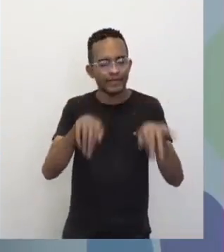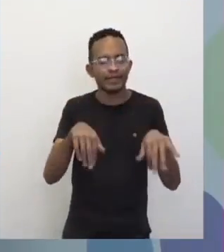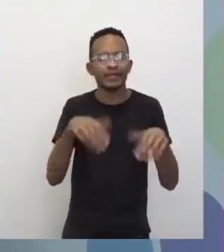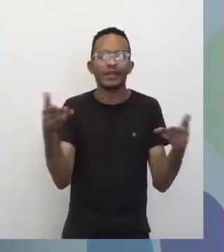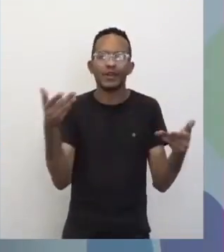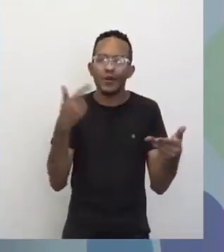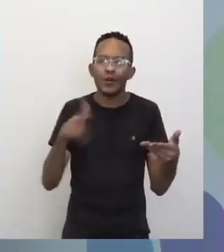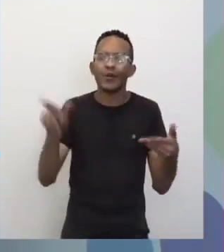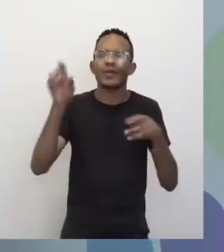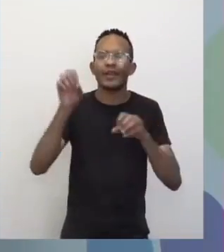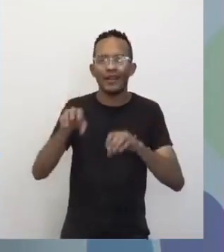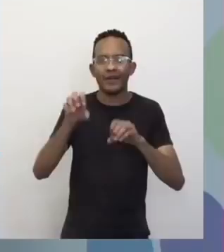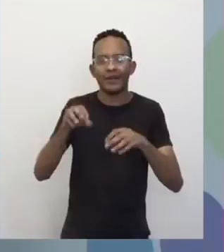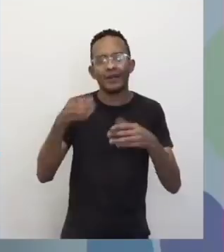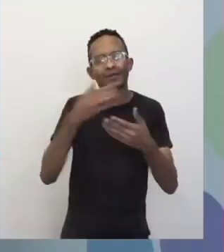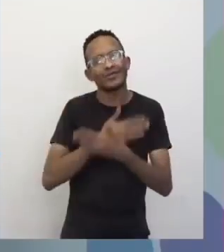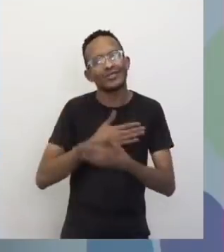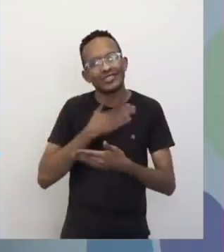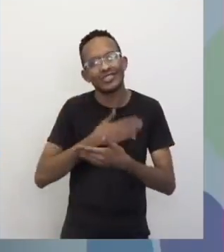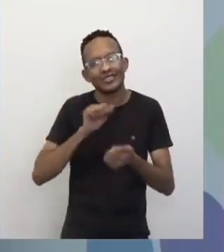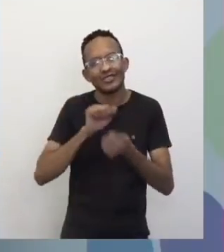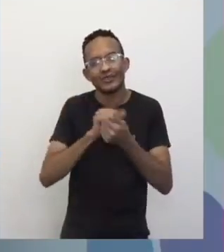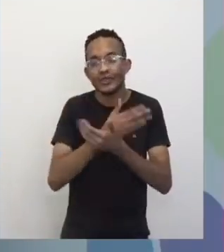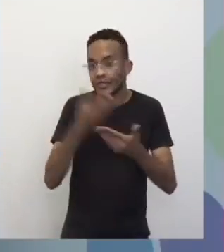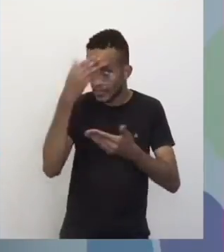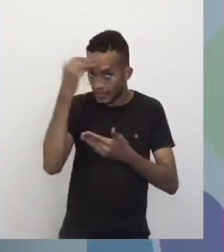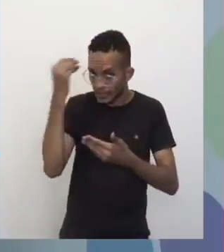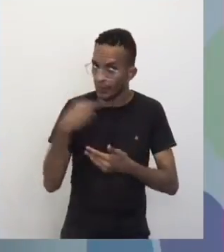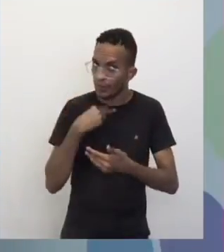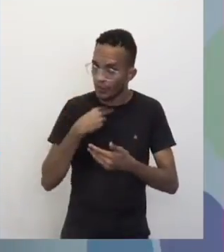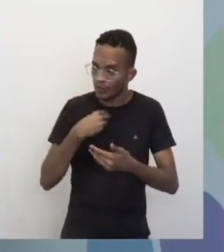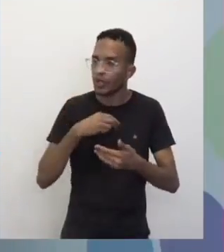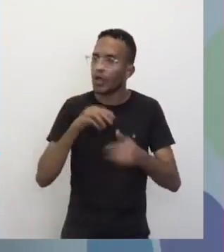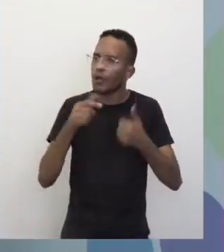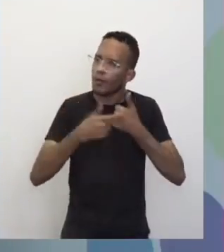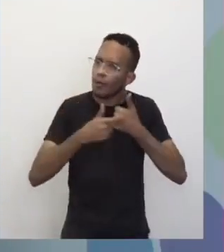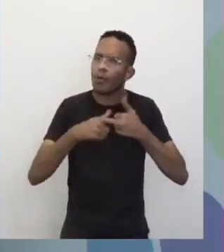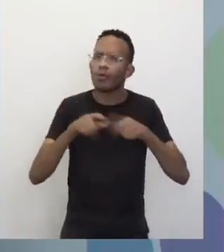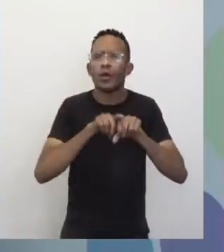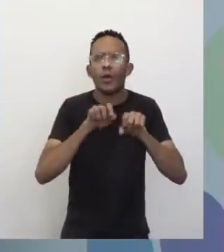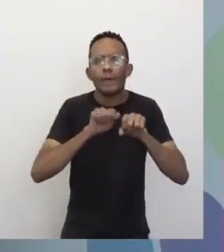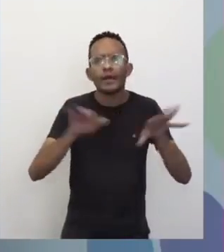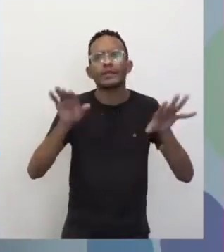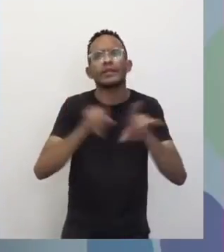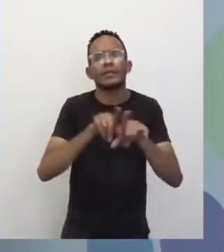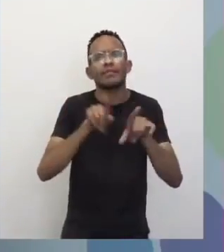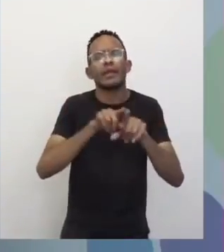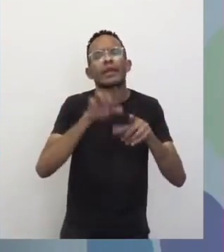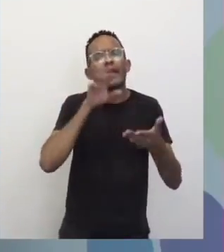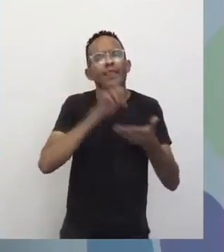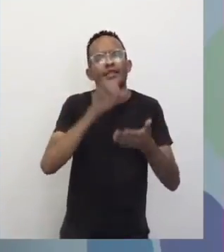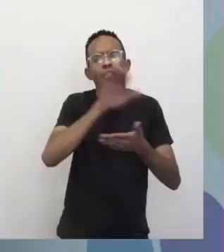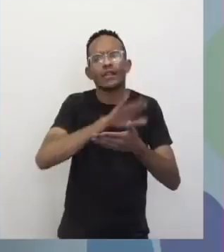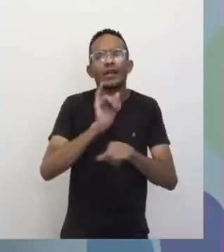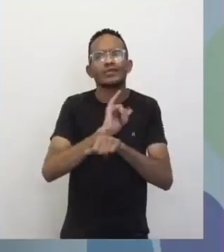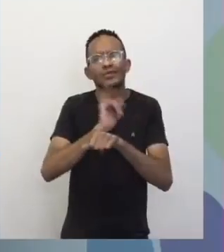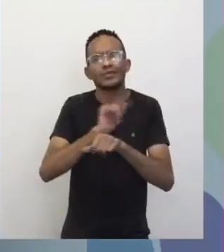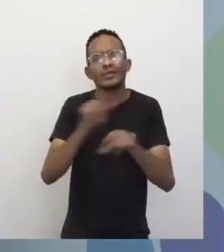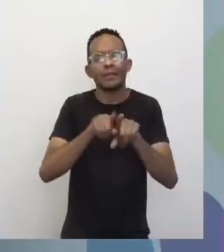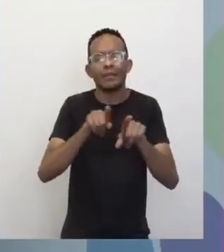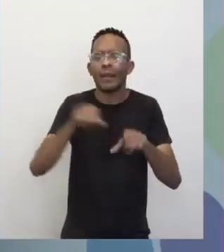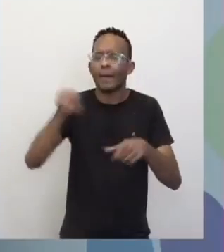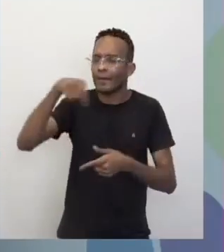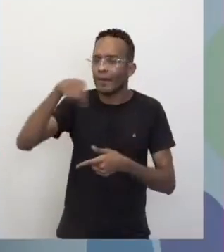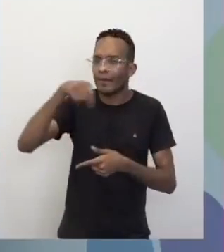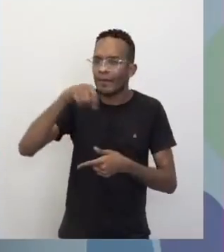na próxima aula. Foi um prazer estar com vocês. Não esqueça, gostou da aula? Curte, compartilha, se inscreve no canal, aciona o sininho, as notificações para receber as nossas aulas. É